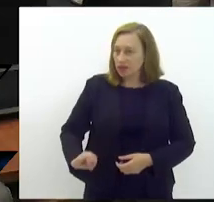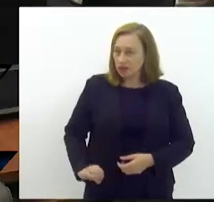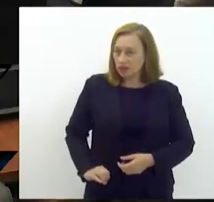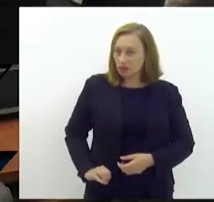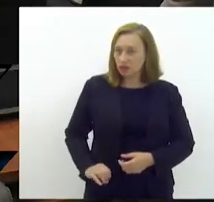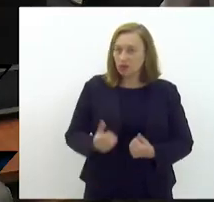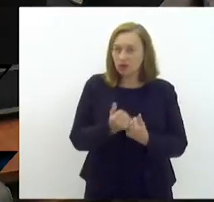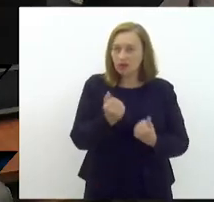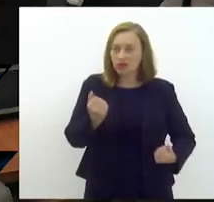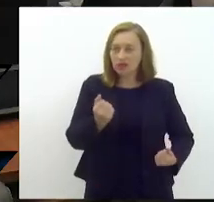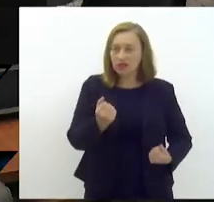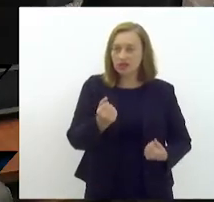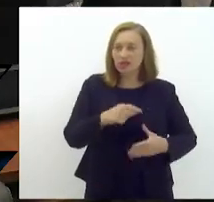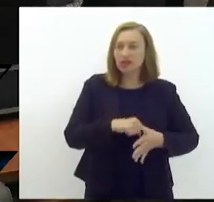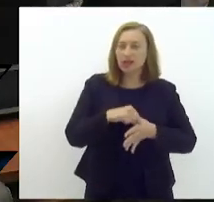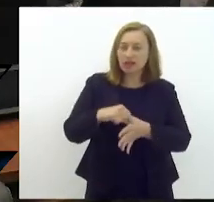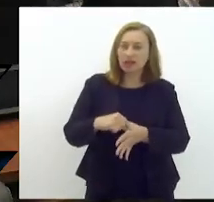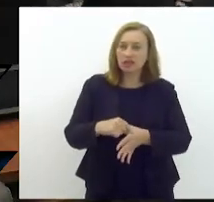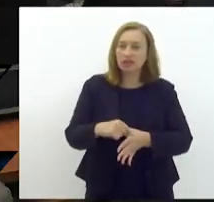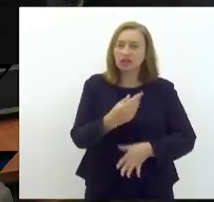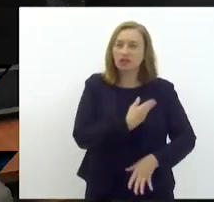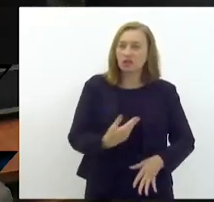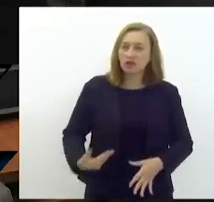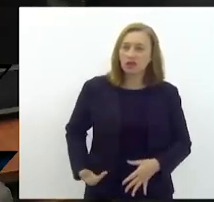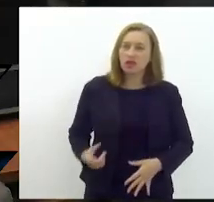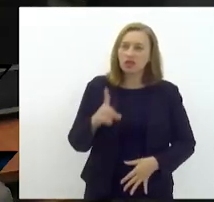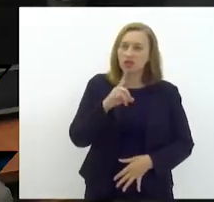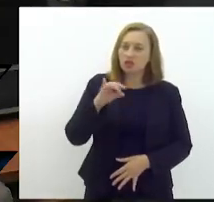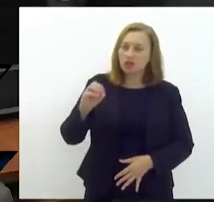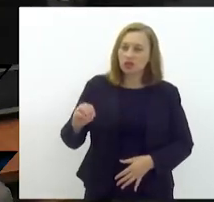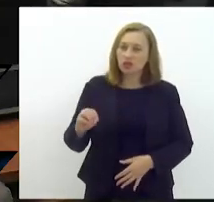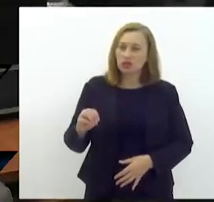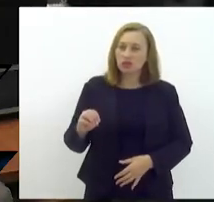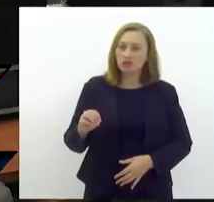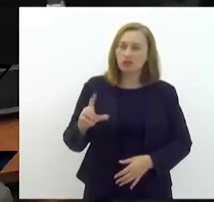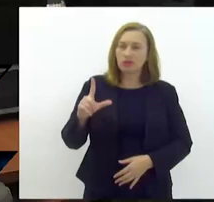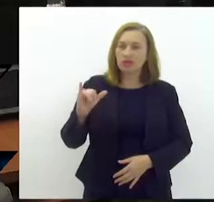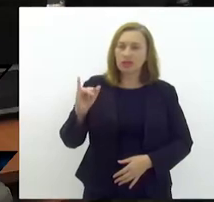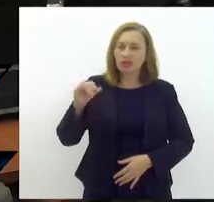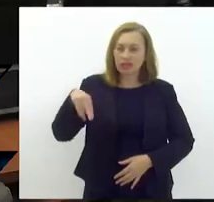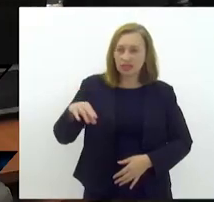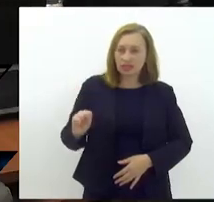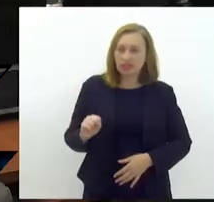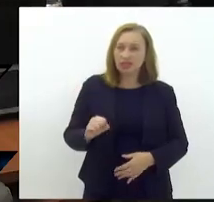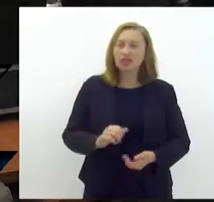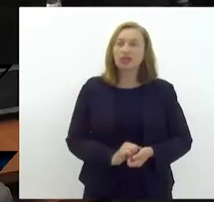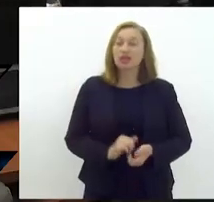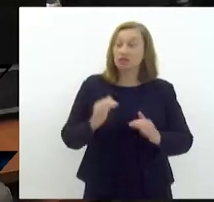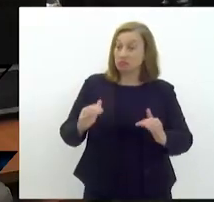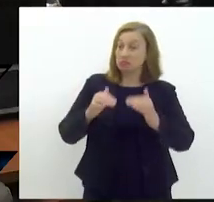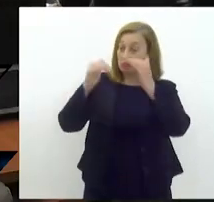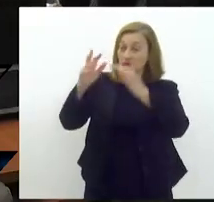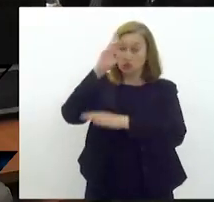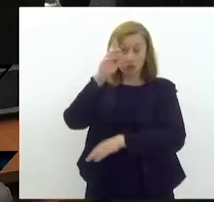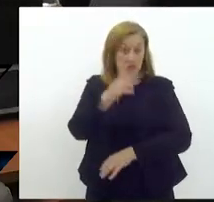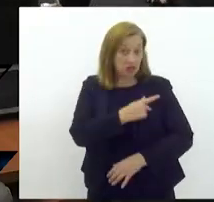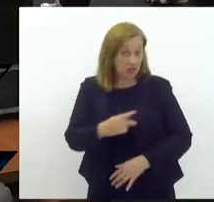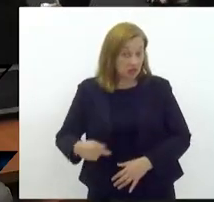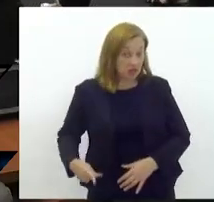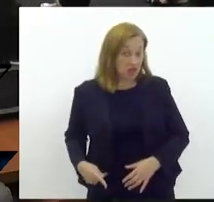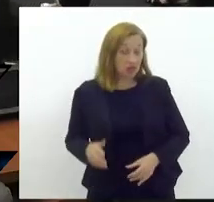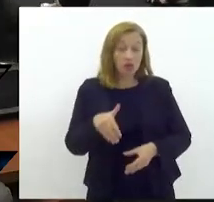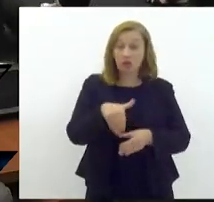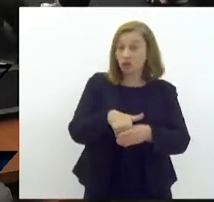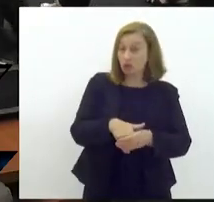vice-líder de governo Dionísio Lins por favor excelentíssimo senhor presidente Eu